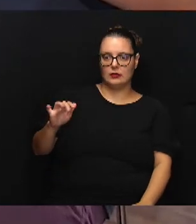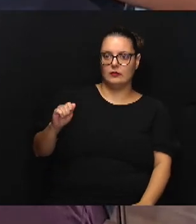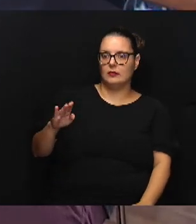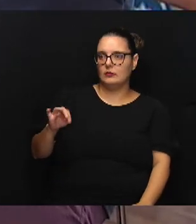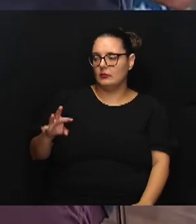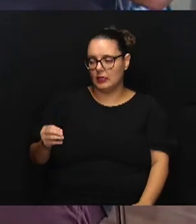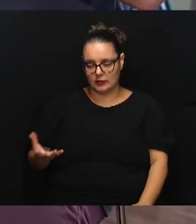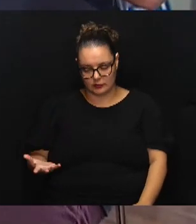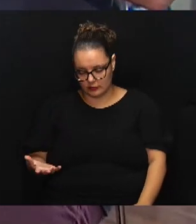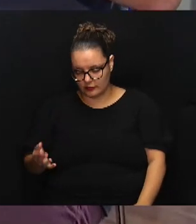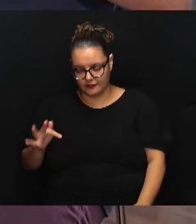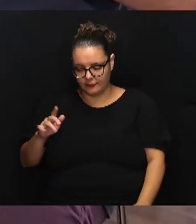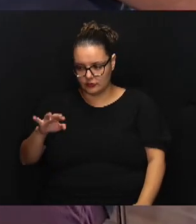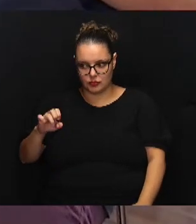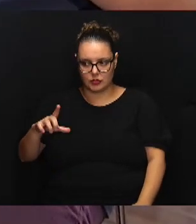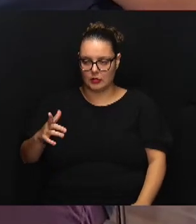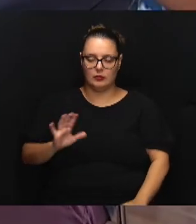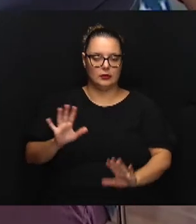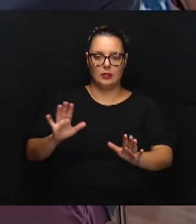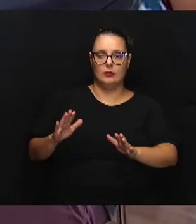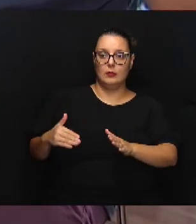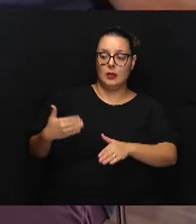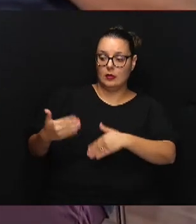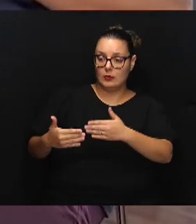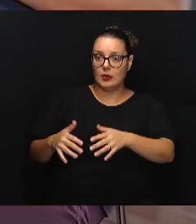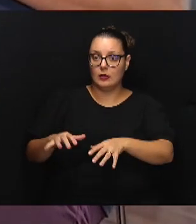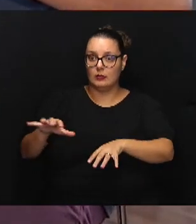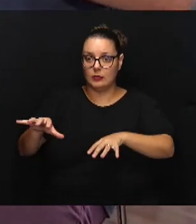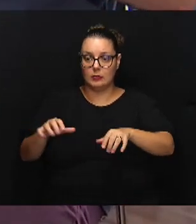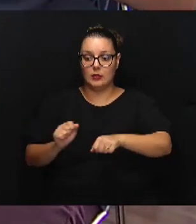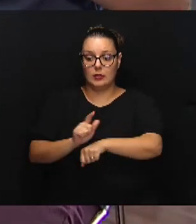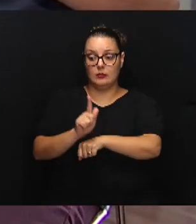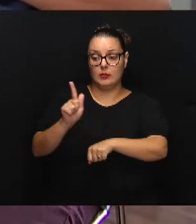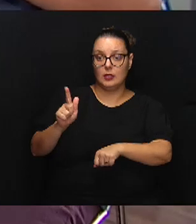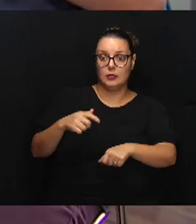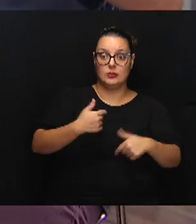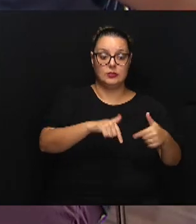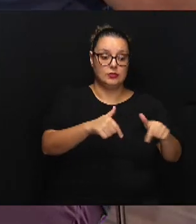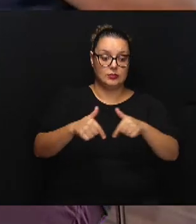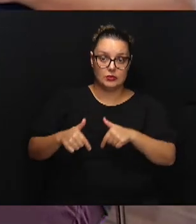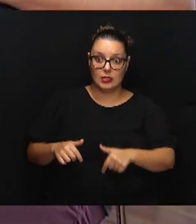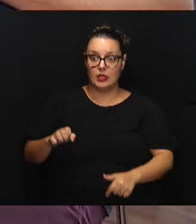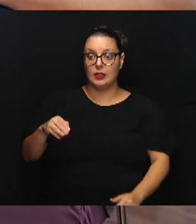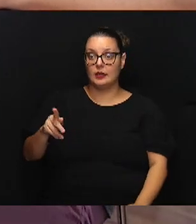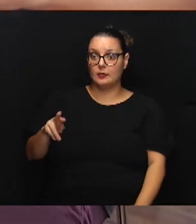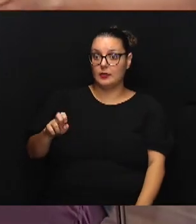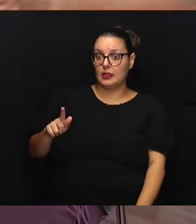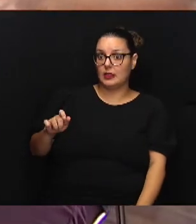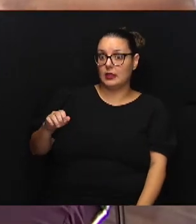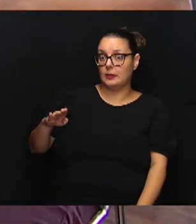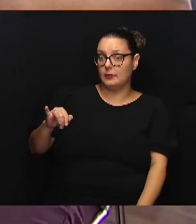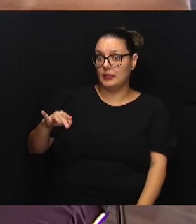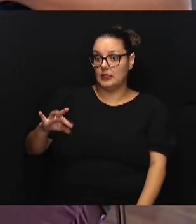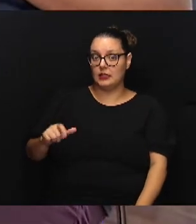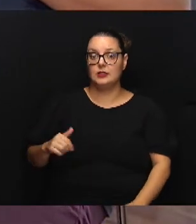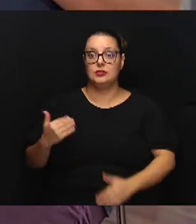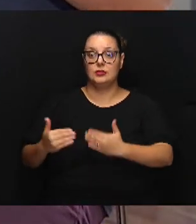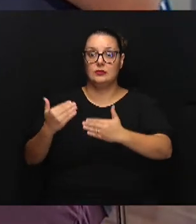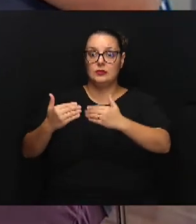Mas os processos de formação superior, de emprego, de empregabilidade, de evolução de